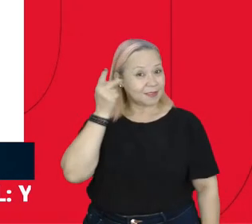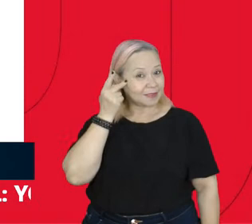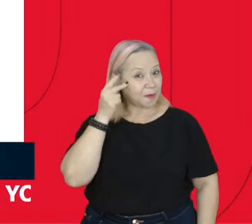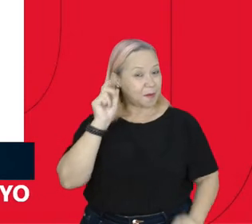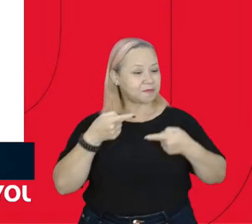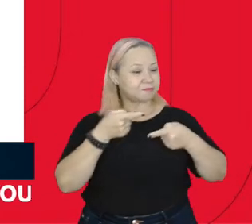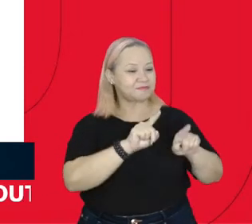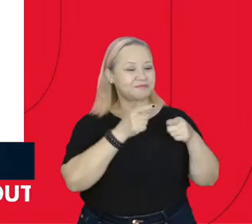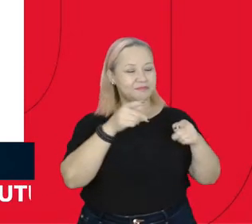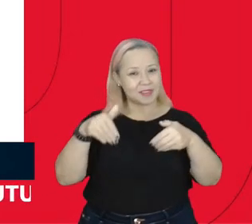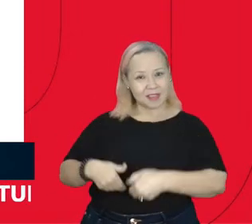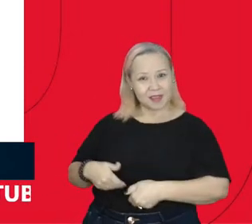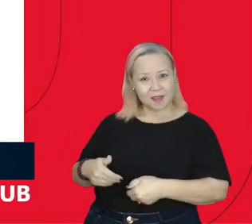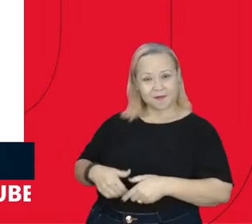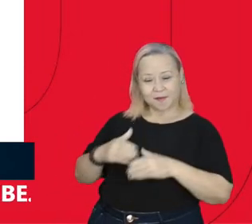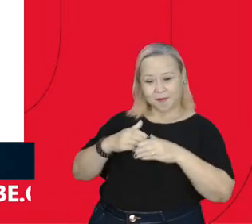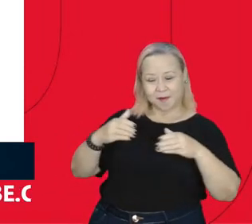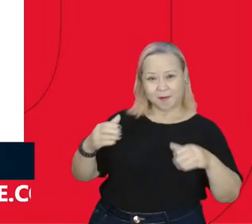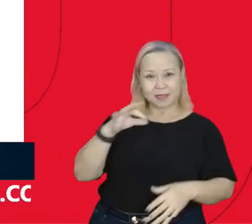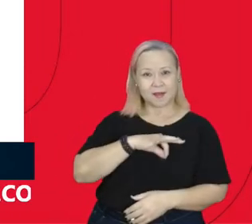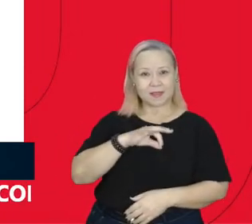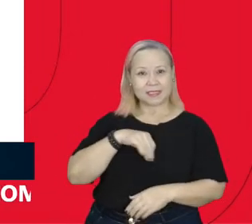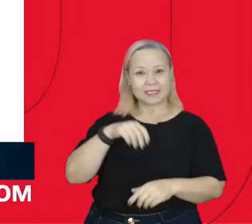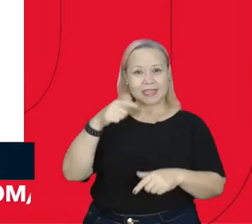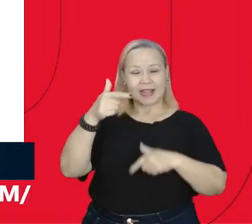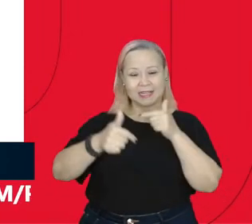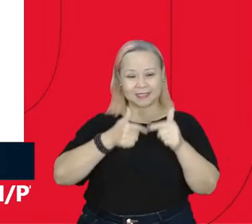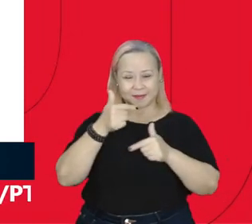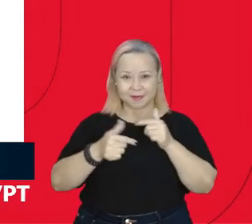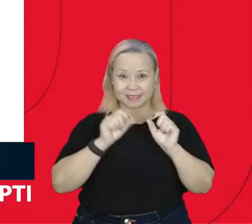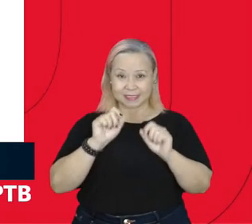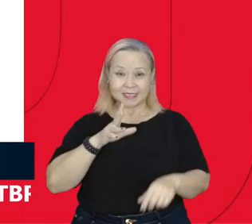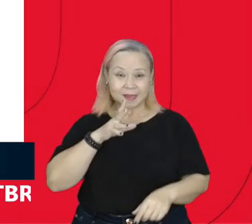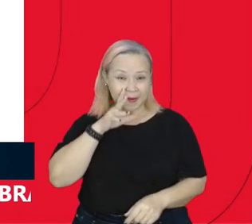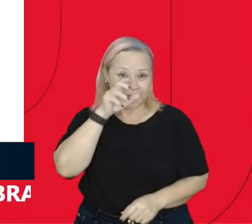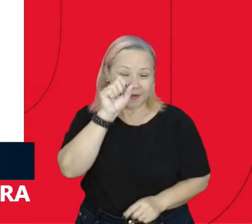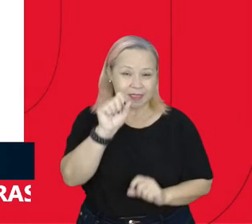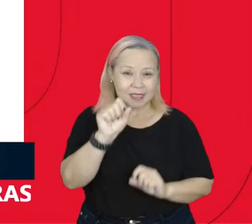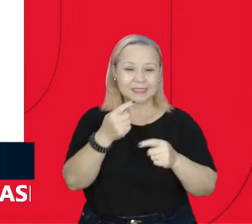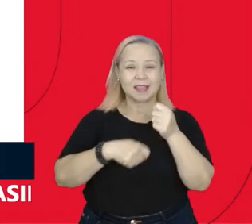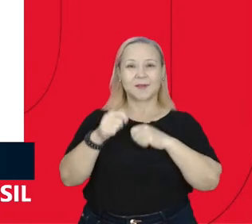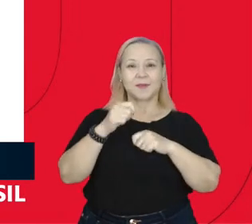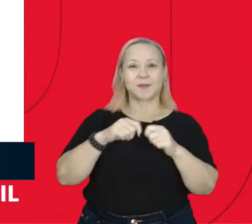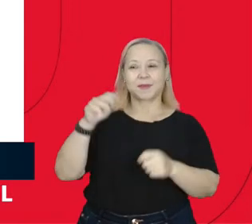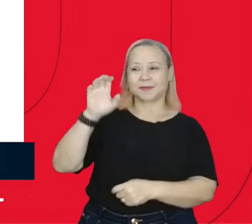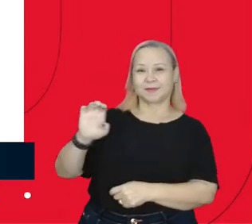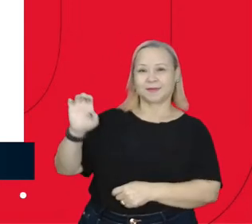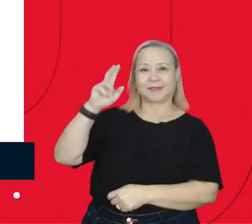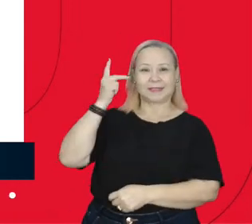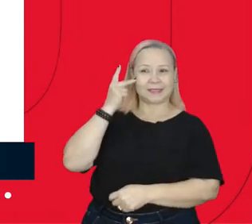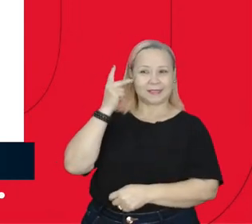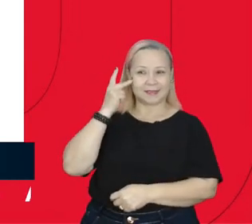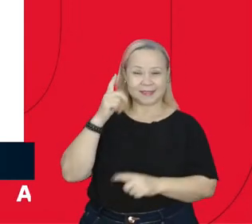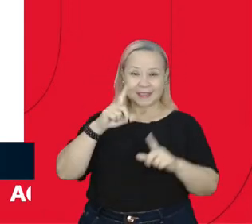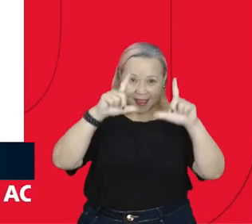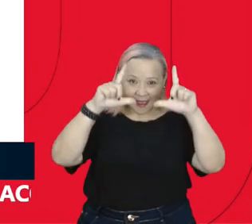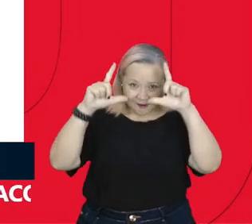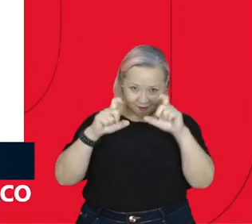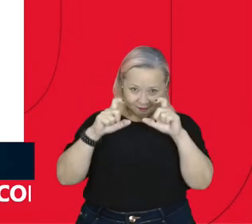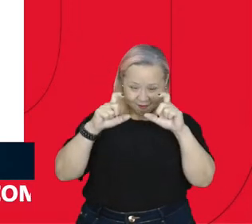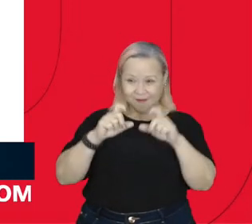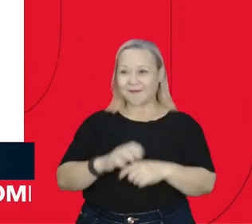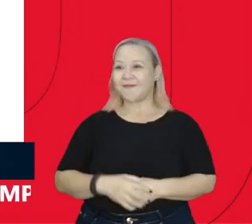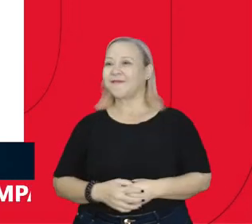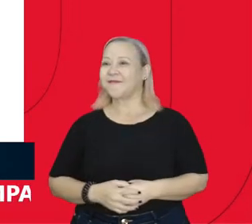combater a fome, aumentar o salário dos trabalhadores e fortalecer a economia do estado. Tá aí a foto, no dia